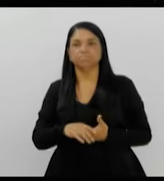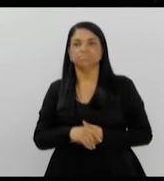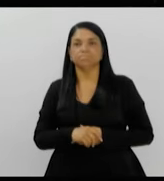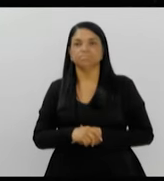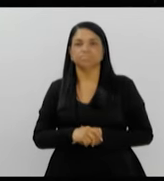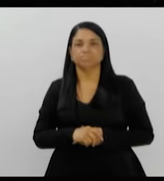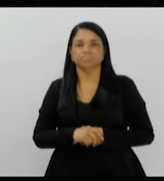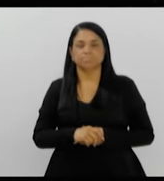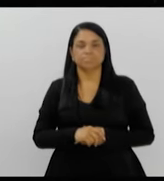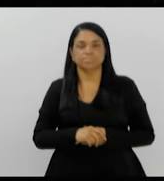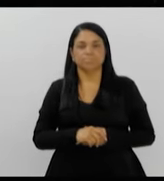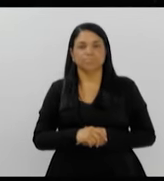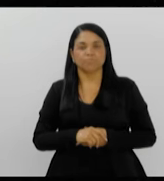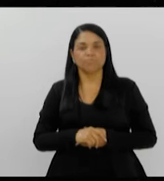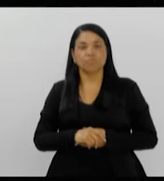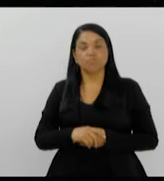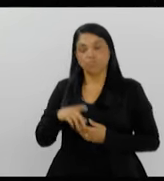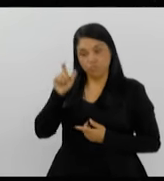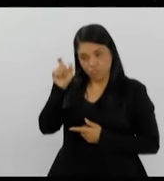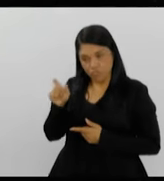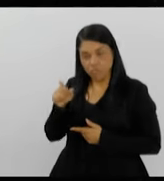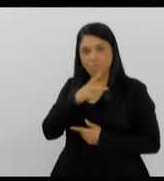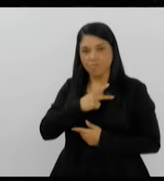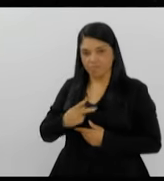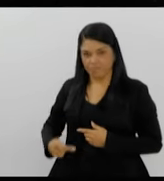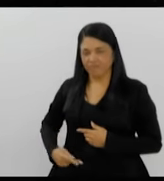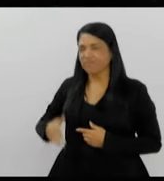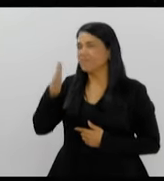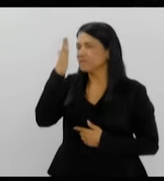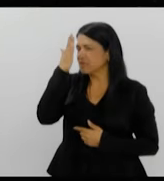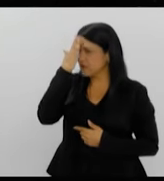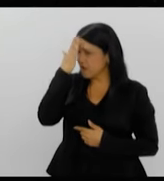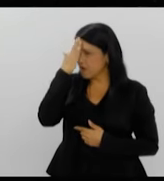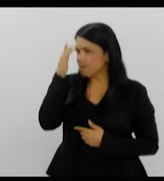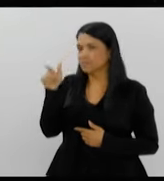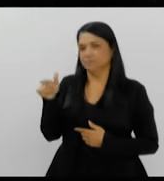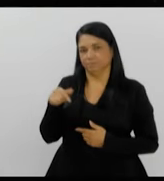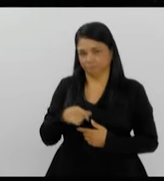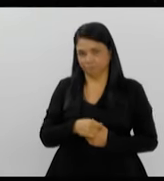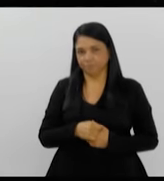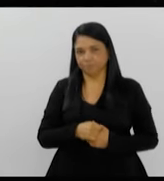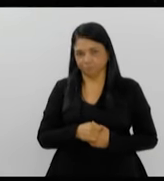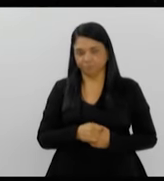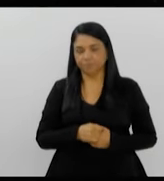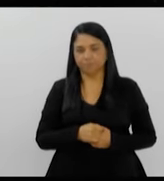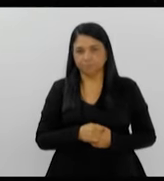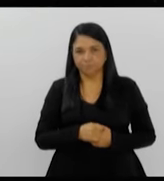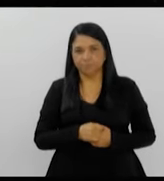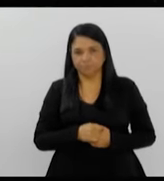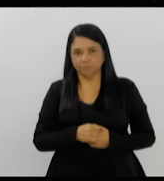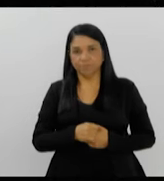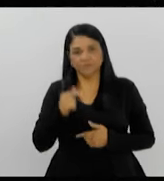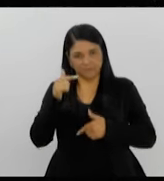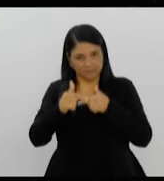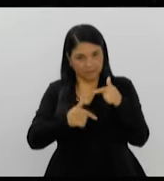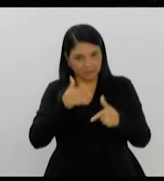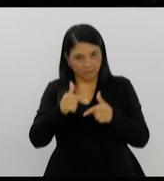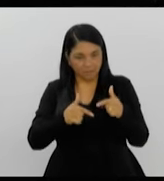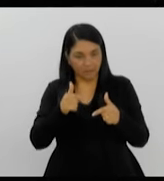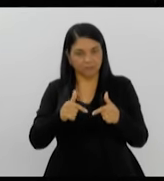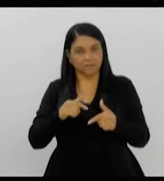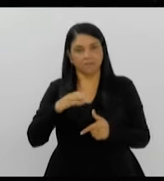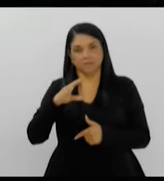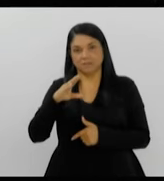inscrição vossa excelência sabe porque o Senhor trabalha na